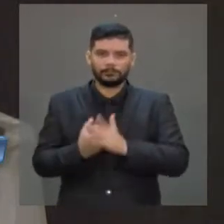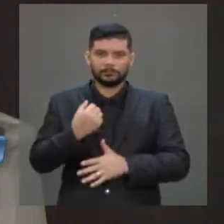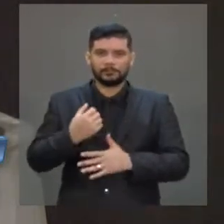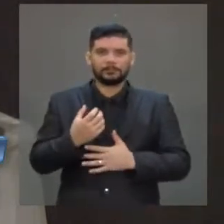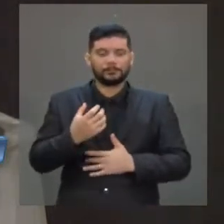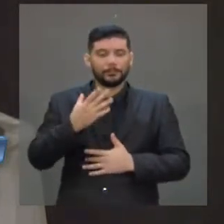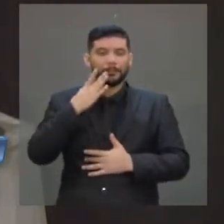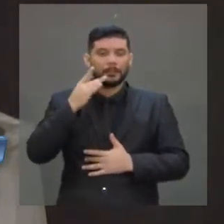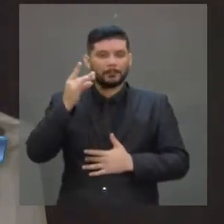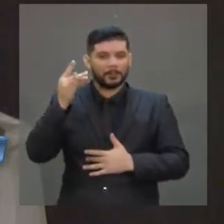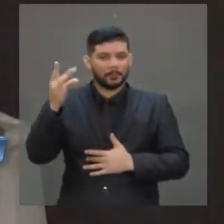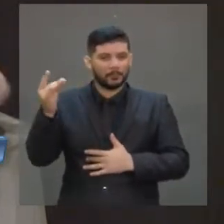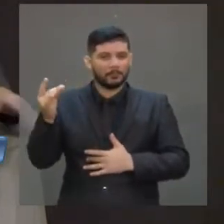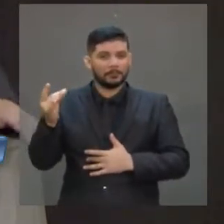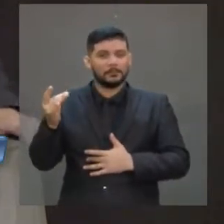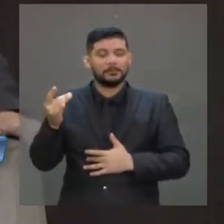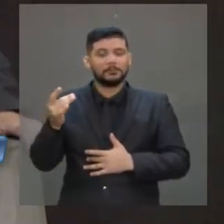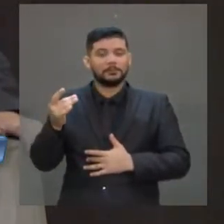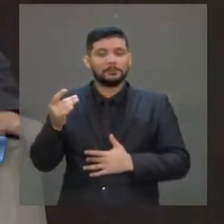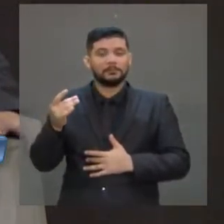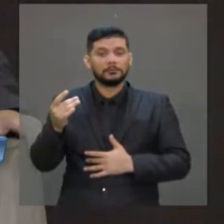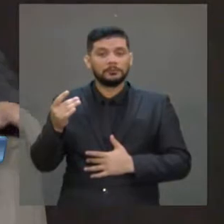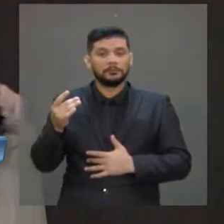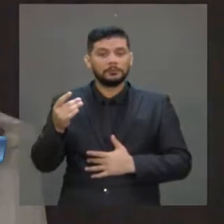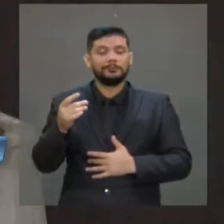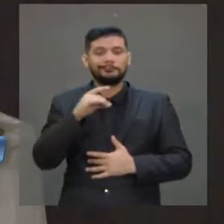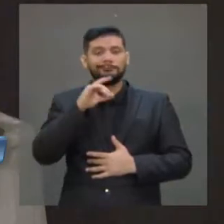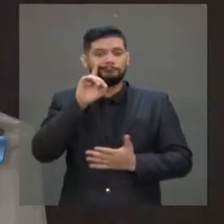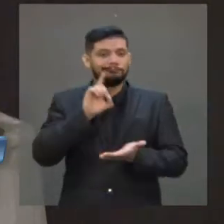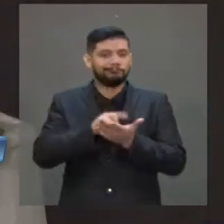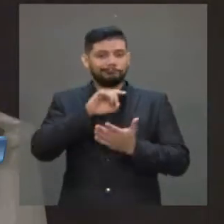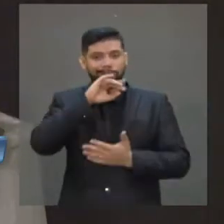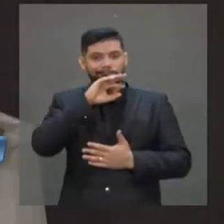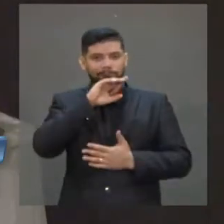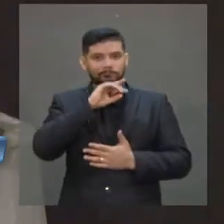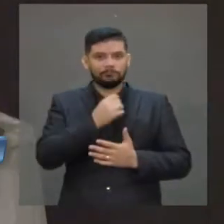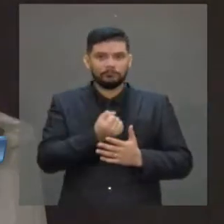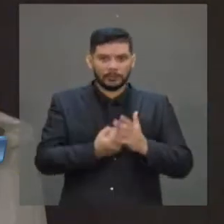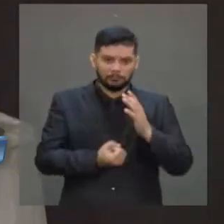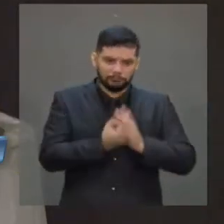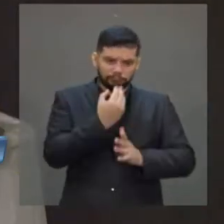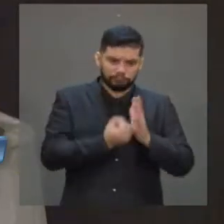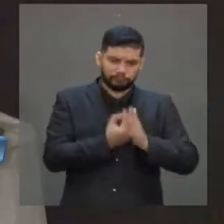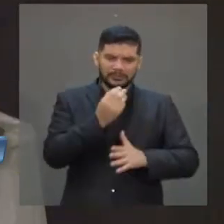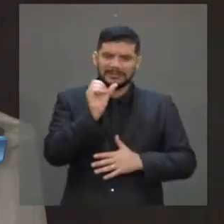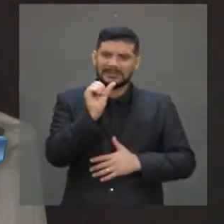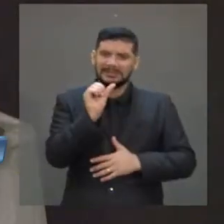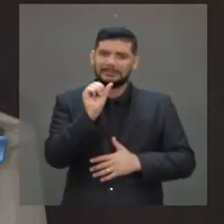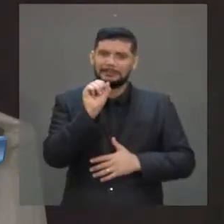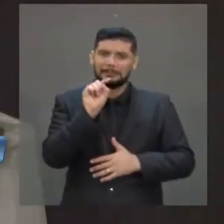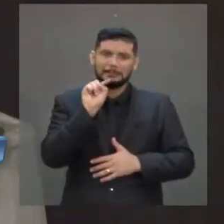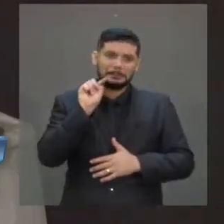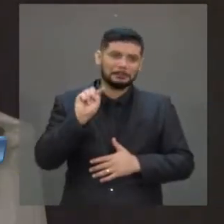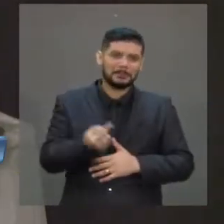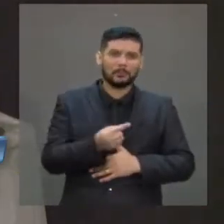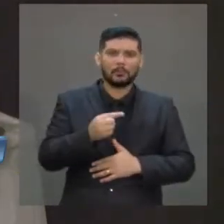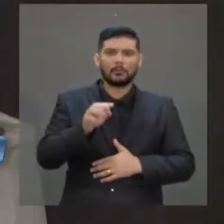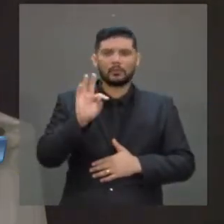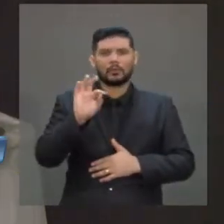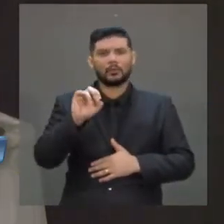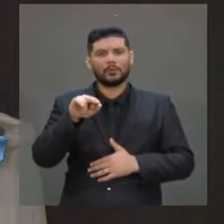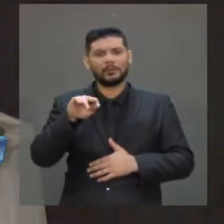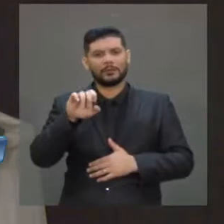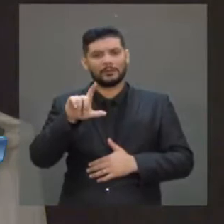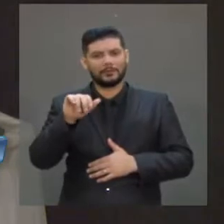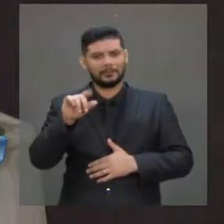de mel, o que, obviamente, é muito ruim. Nós saímos de uma produção de 6 mil toneladas ano de mel,